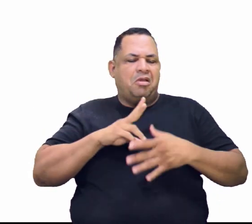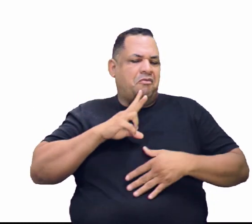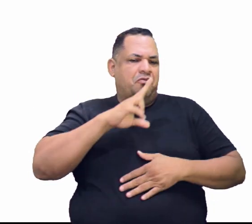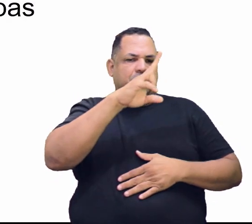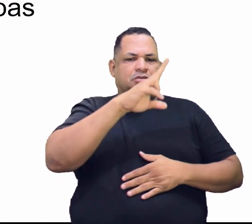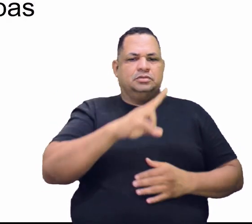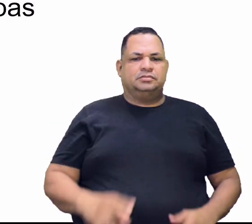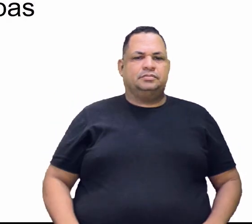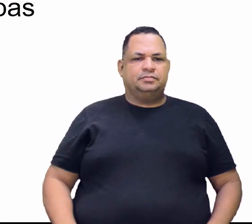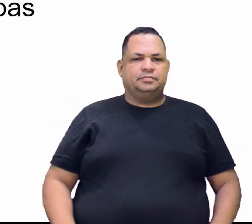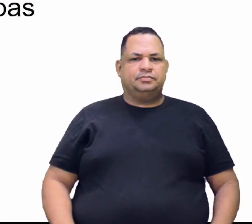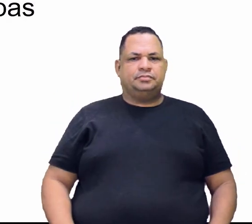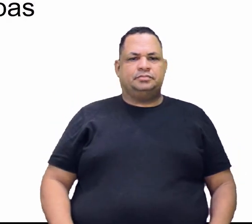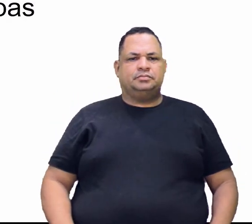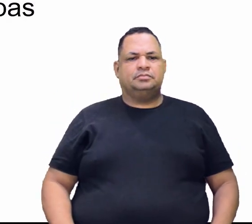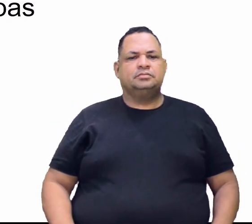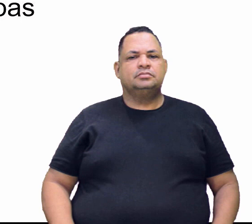resistência.